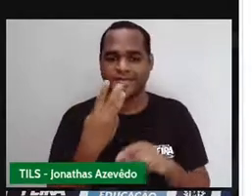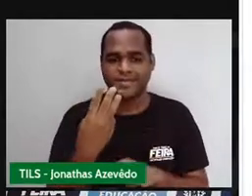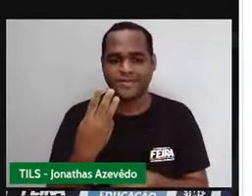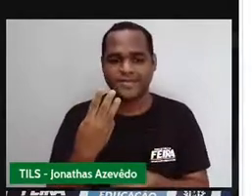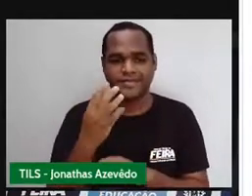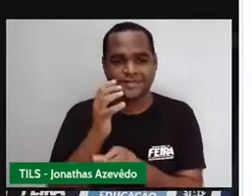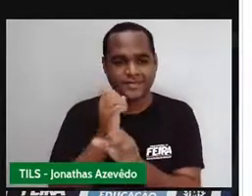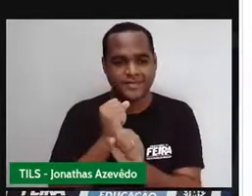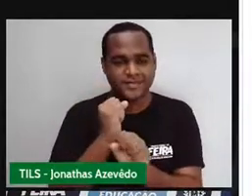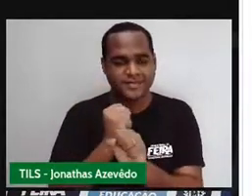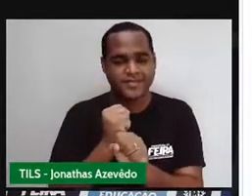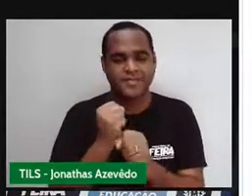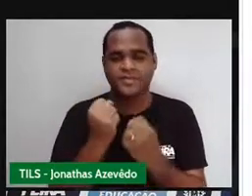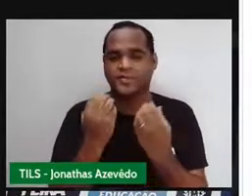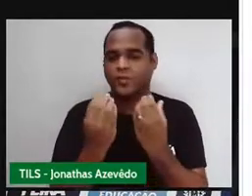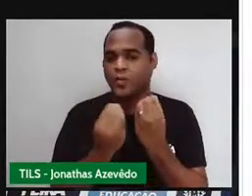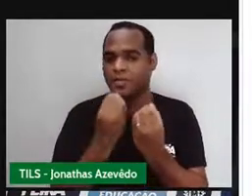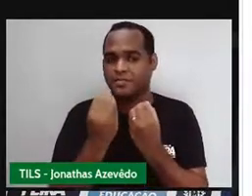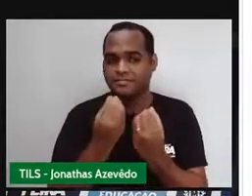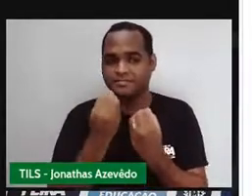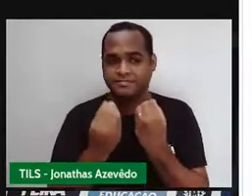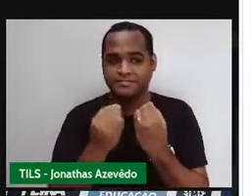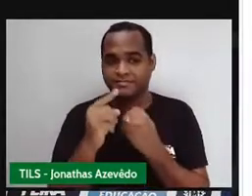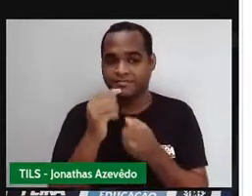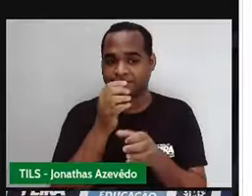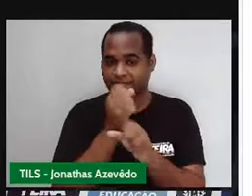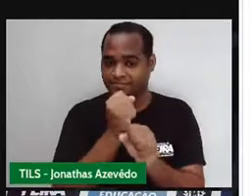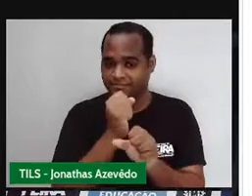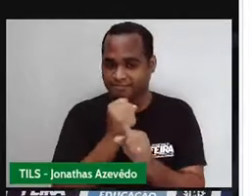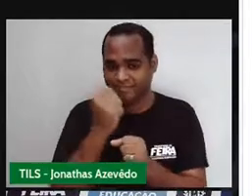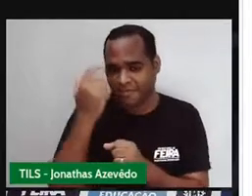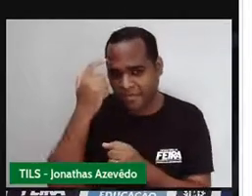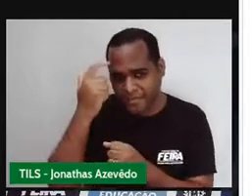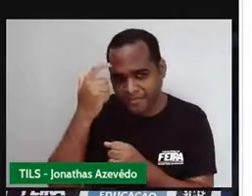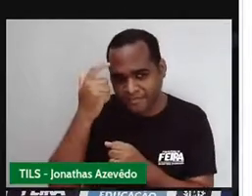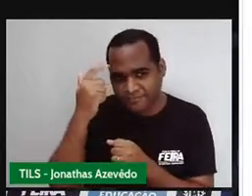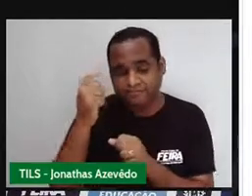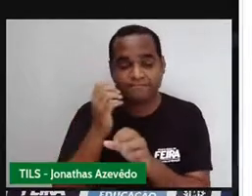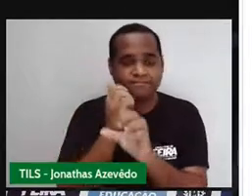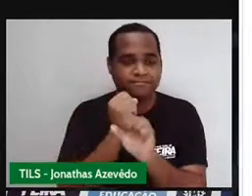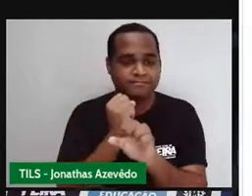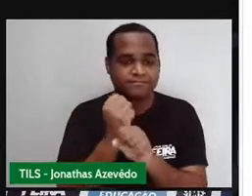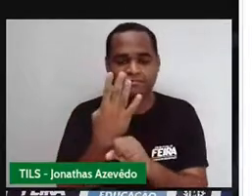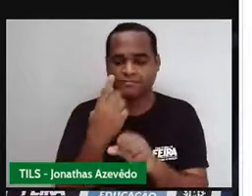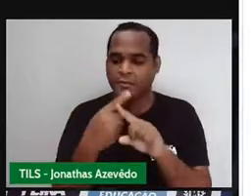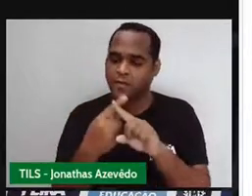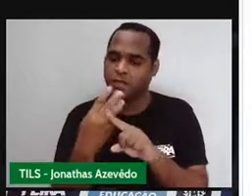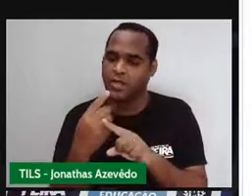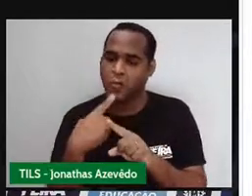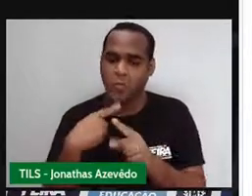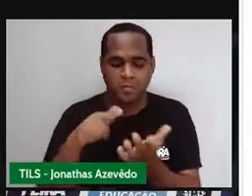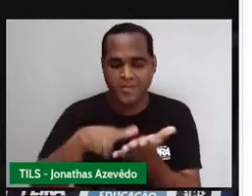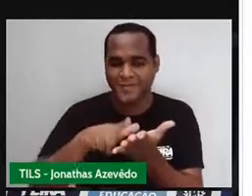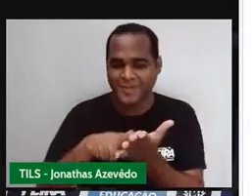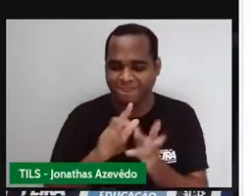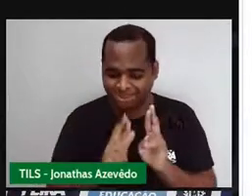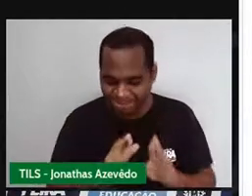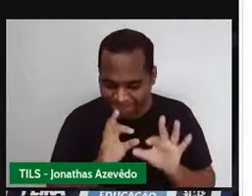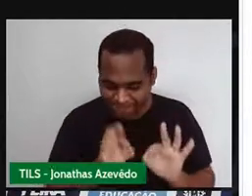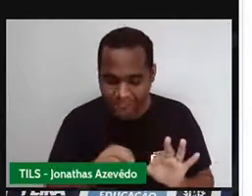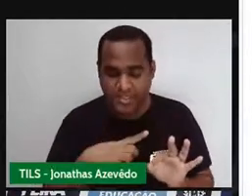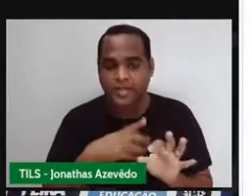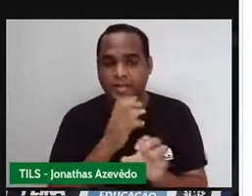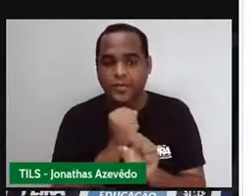né a gente sabe a gente vai fazer aí um cálculos no mental tá ou você pode rascunhar aí a sua